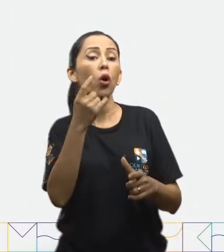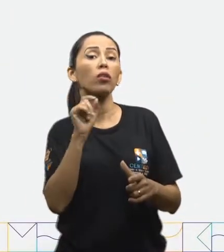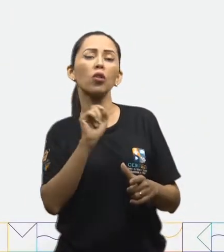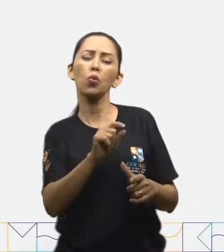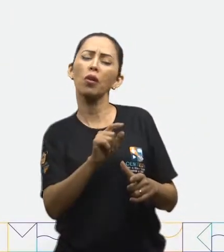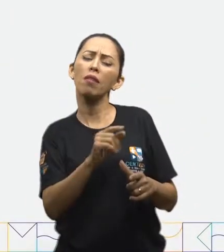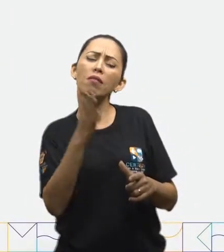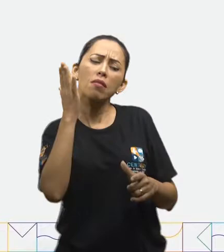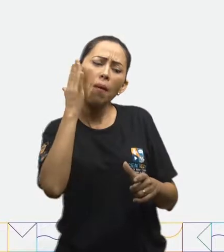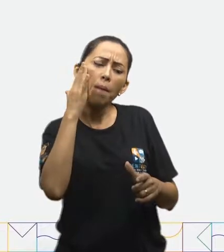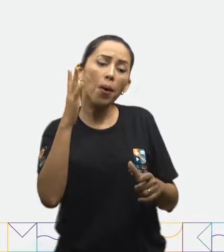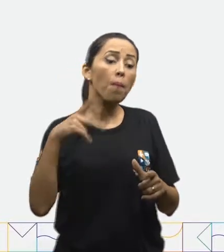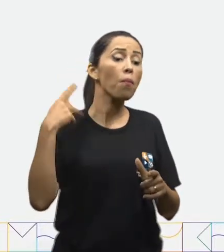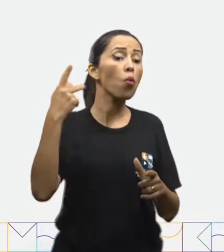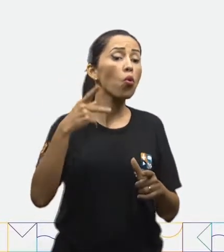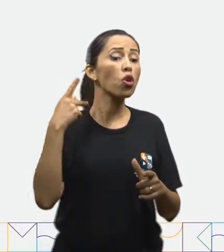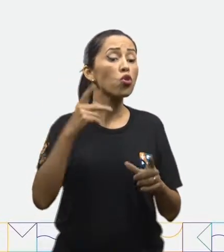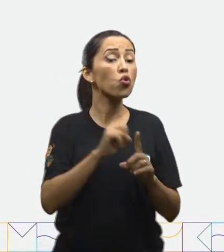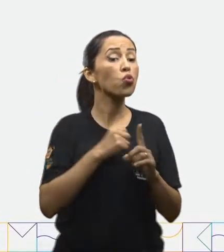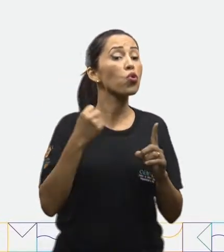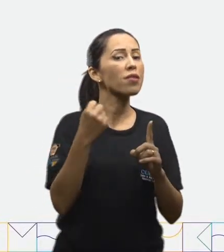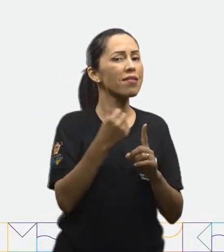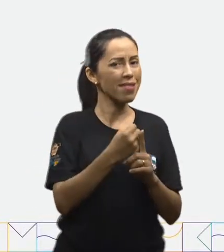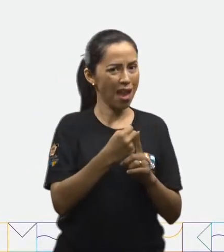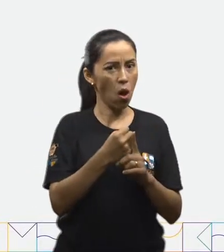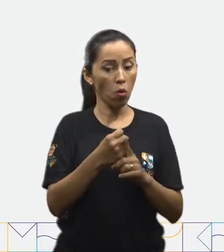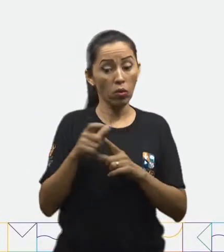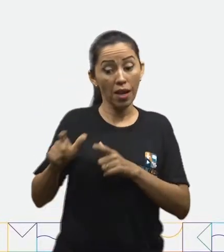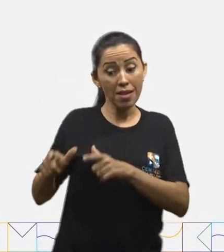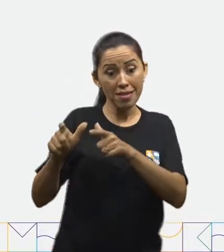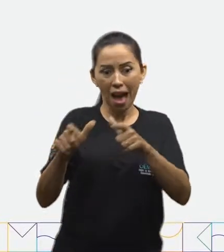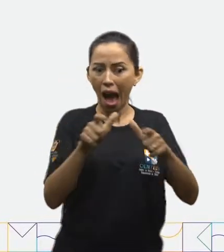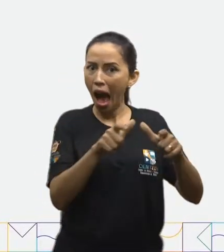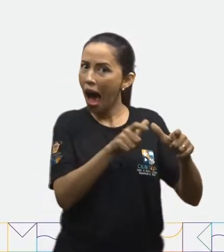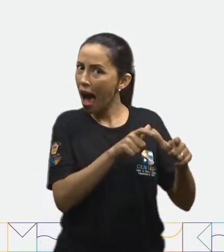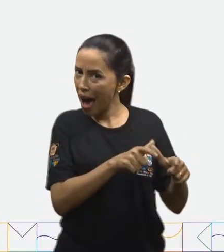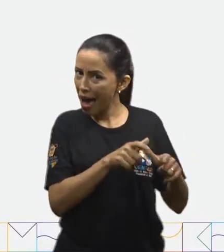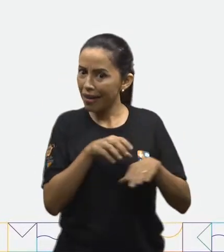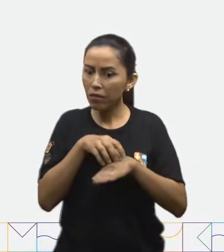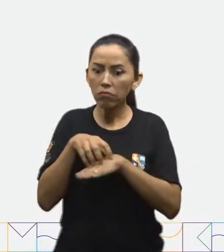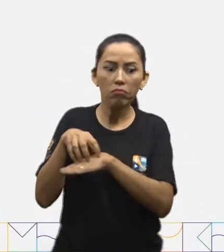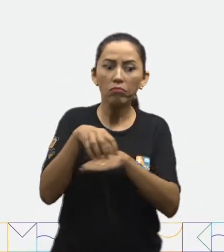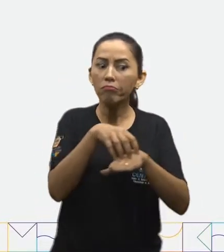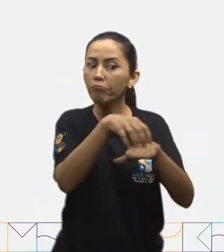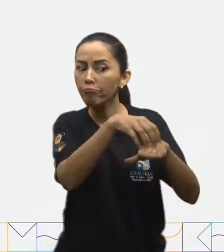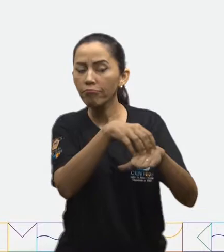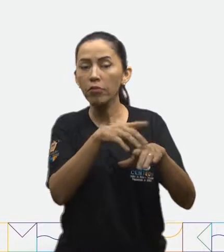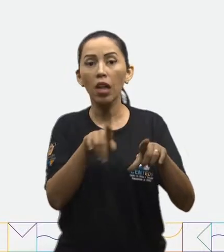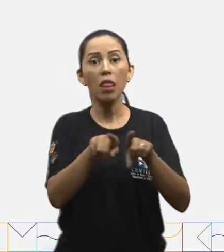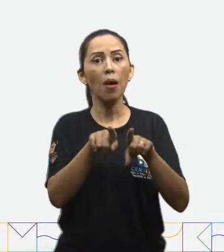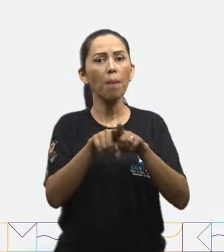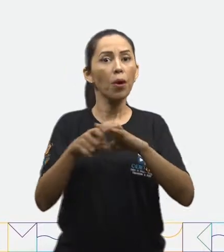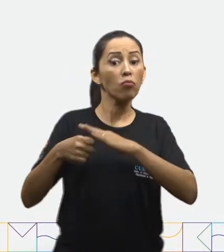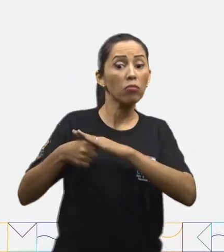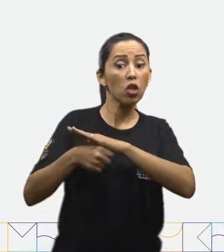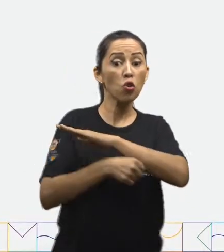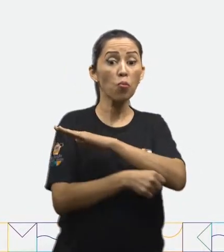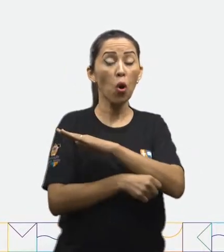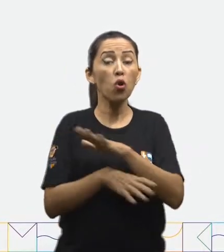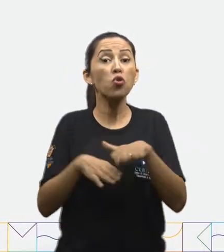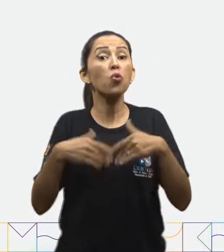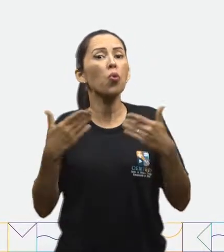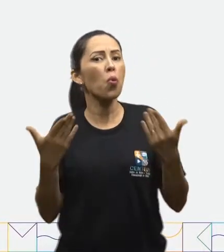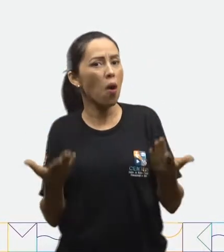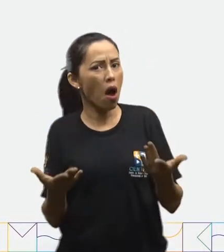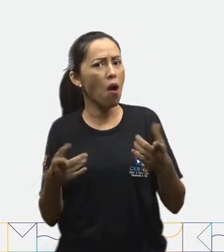situação política e econômica das áreas a serem atravessadas, o meio de transporte utilizado pelos viajantes,